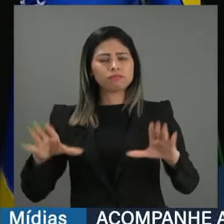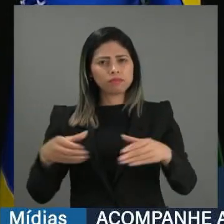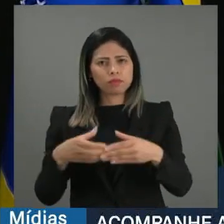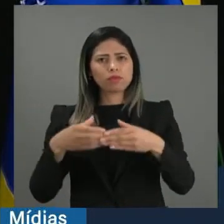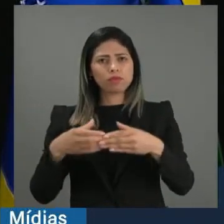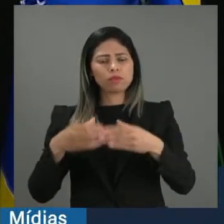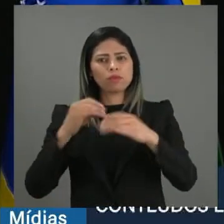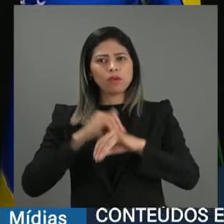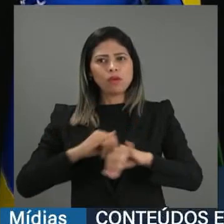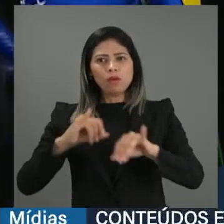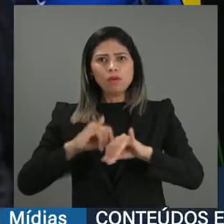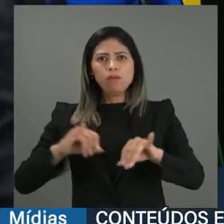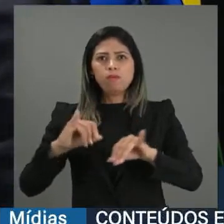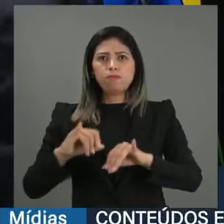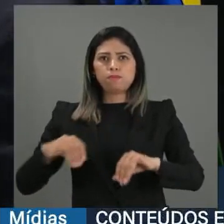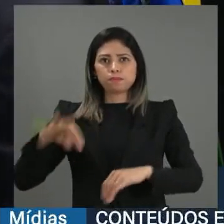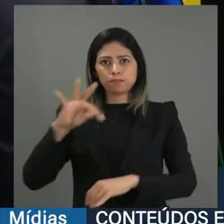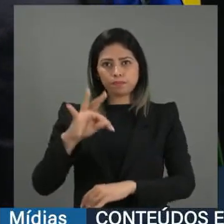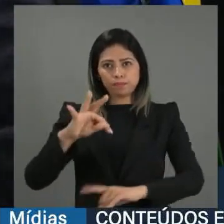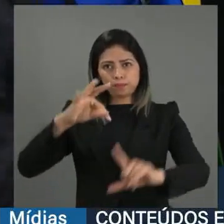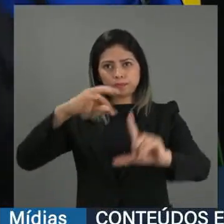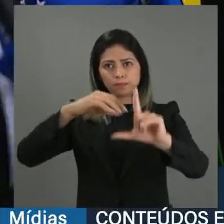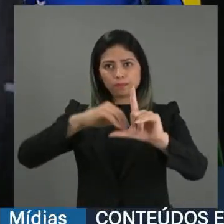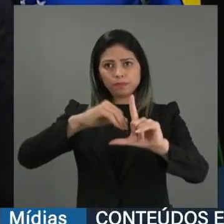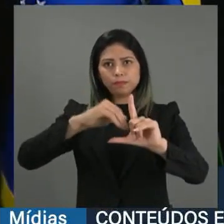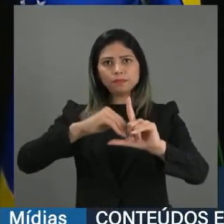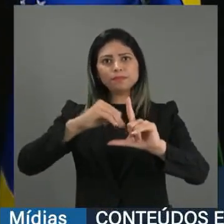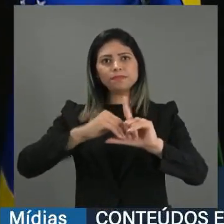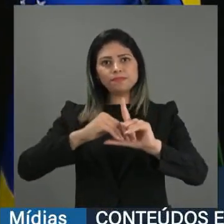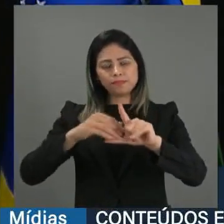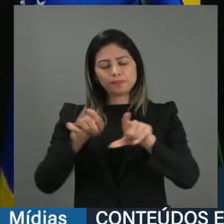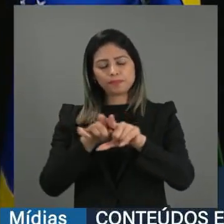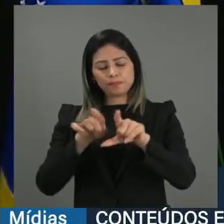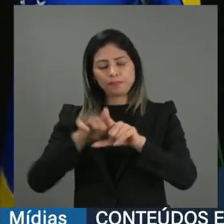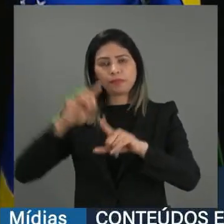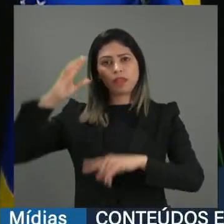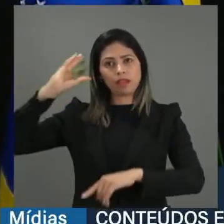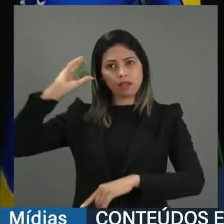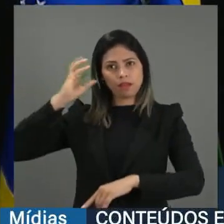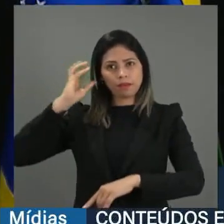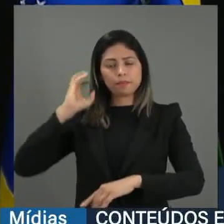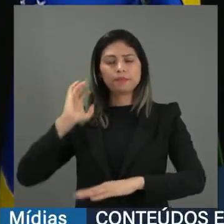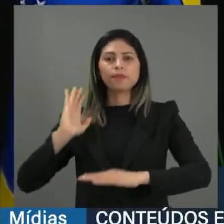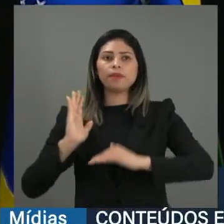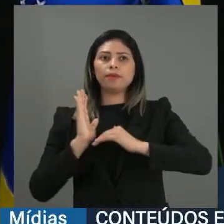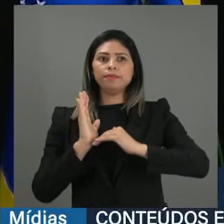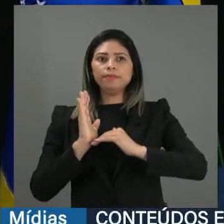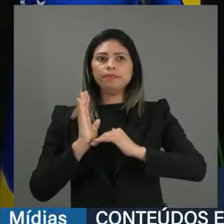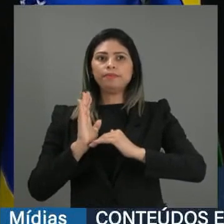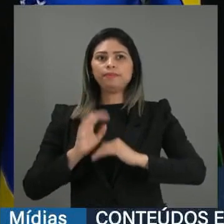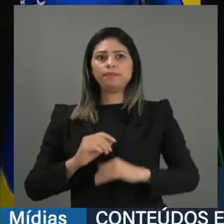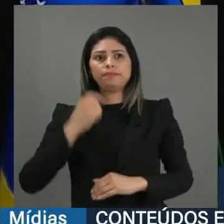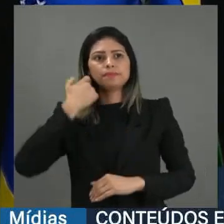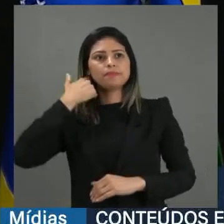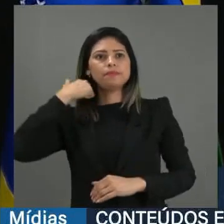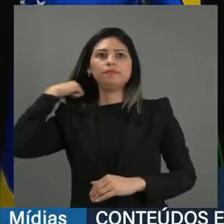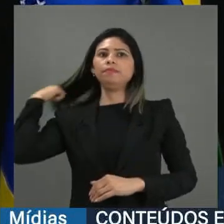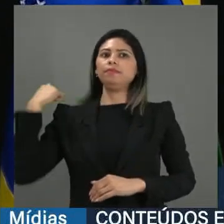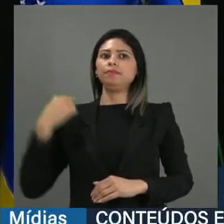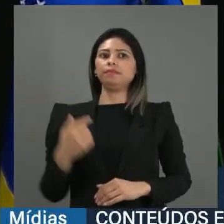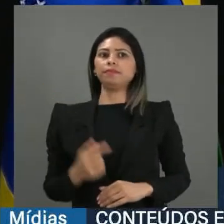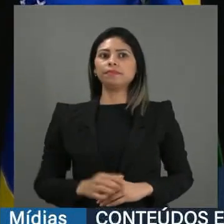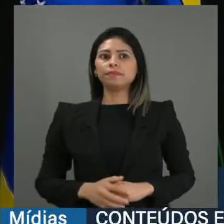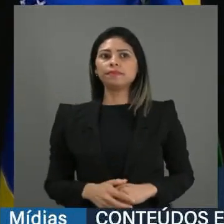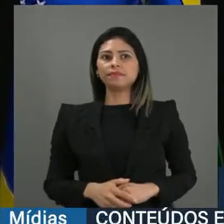Casa Revisora da República, TV Senado, Rádio Senado, muito obrigado, e também Agência Senado. Doutor Irã,